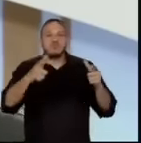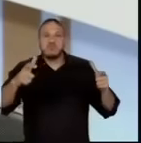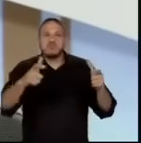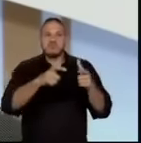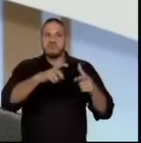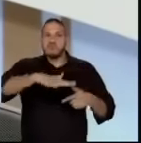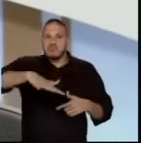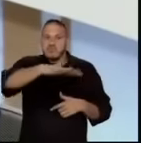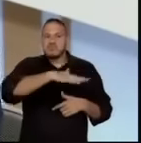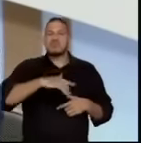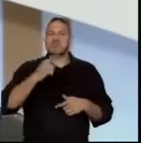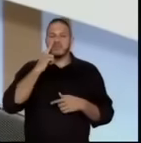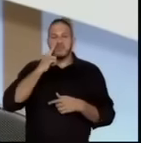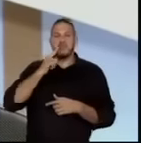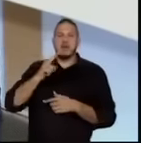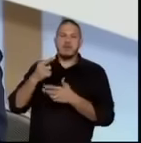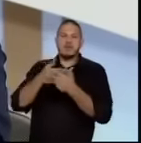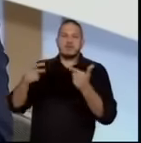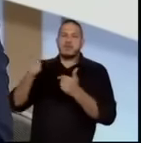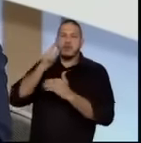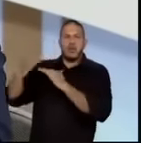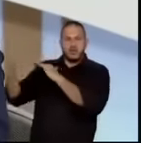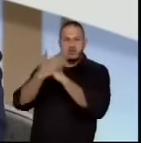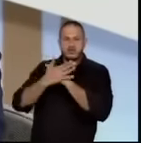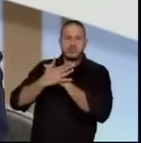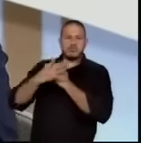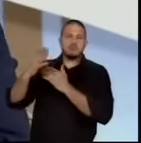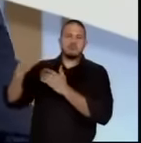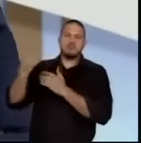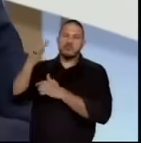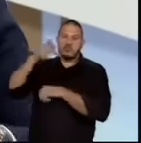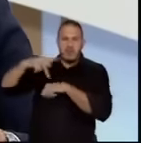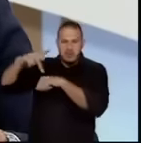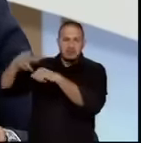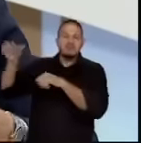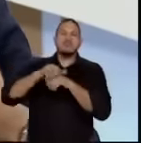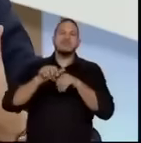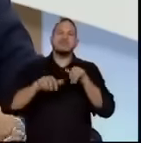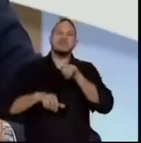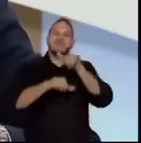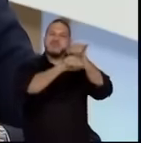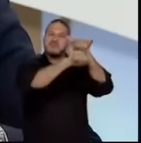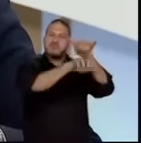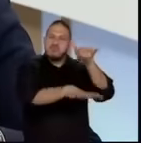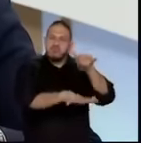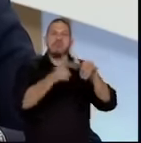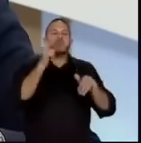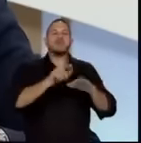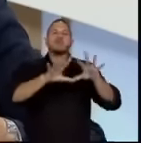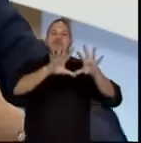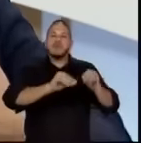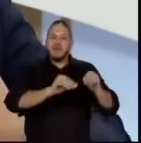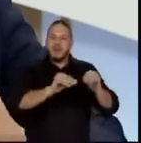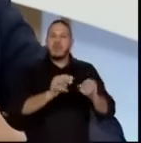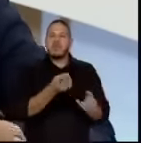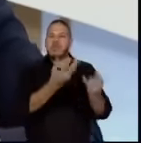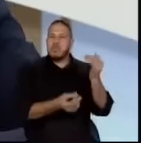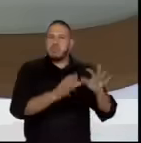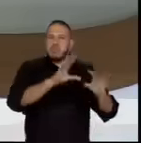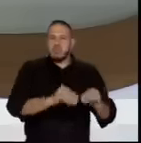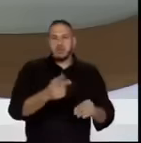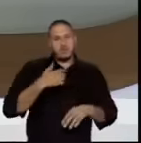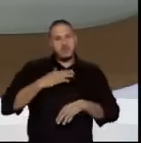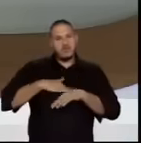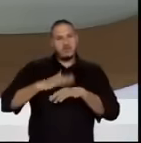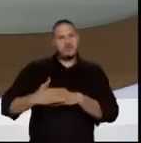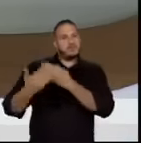esse acréscimo de equipamentos, de aeronaves, é necessária ou não, quem fará a ação, inclusive, não é um papel meu. Como você disse, eu sou mais político